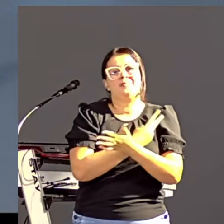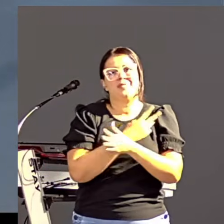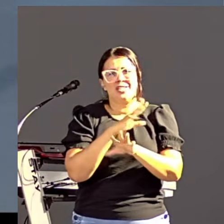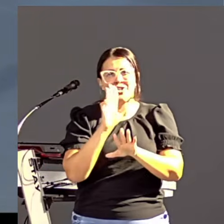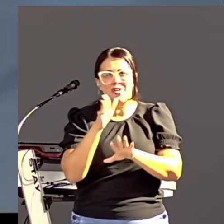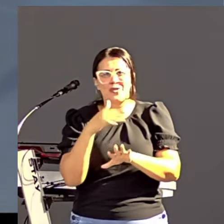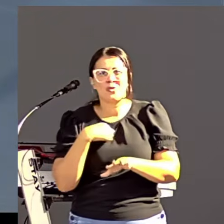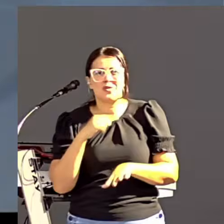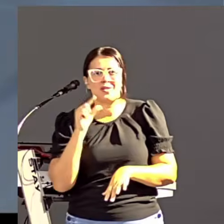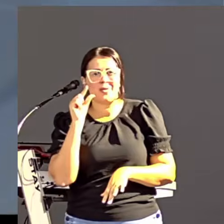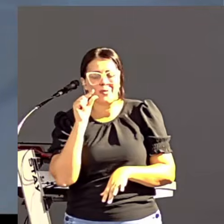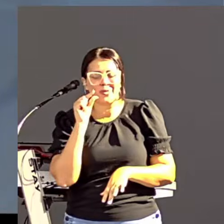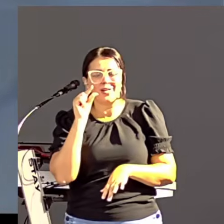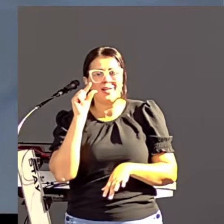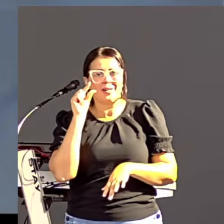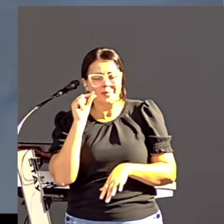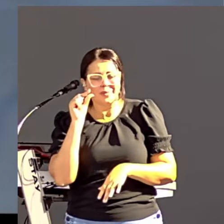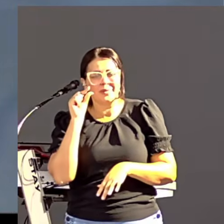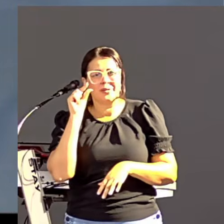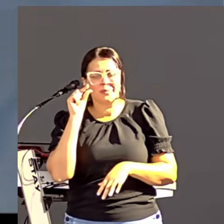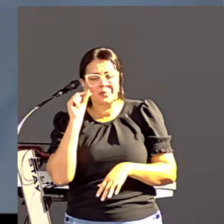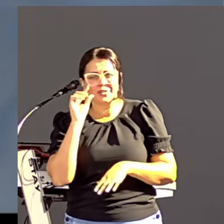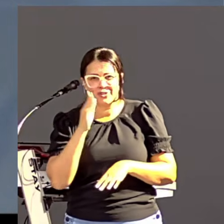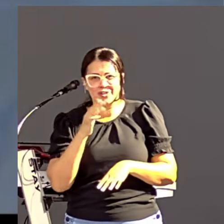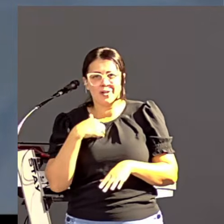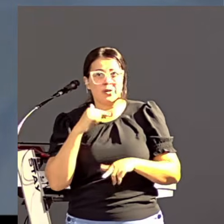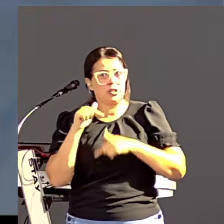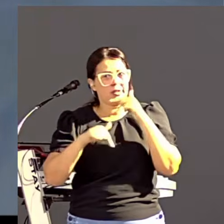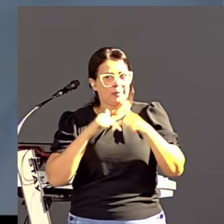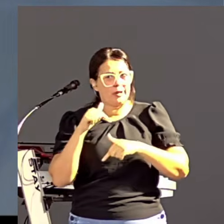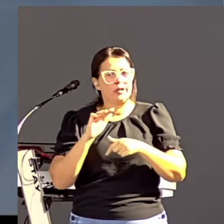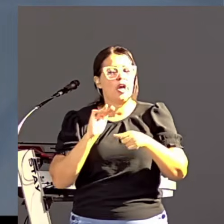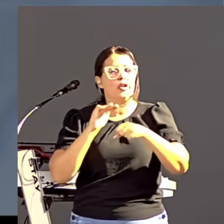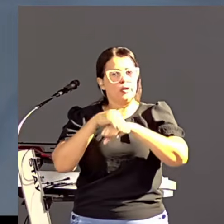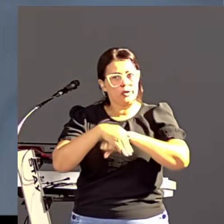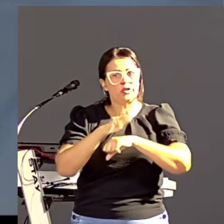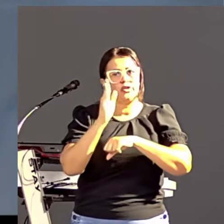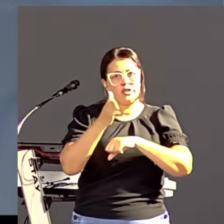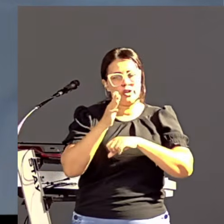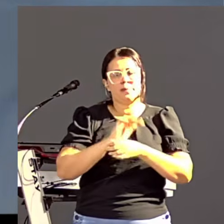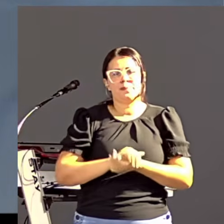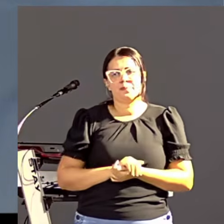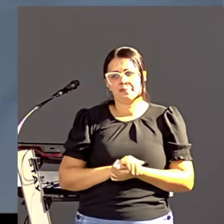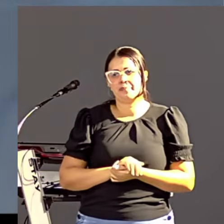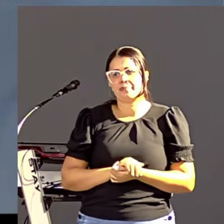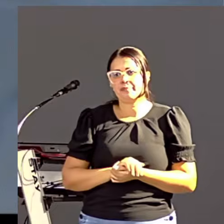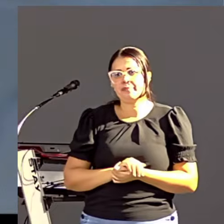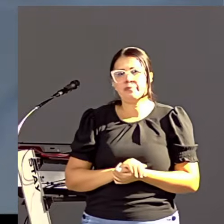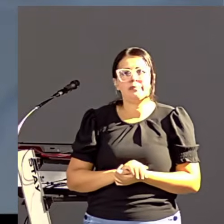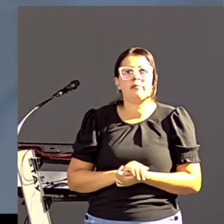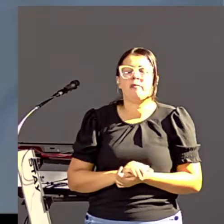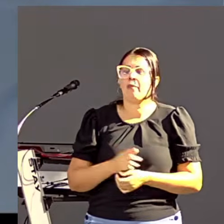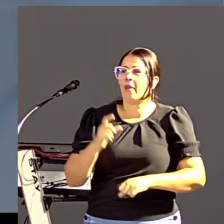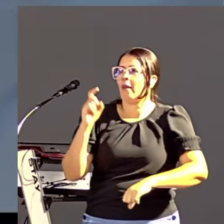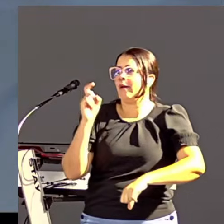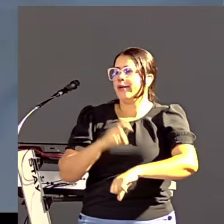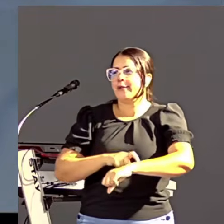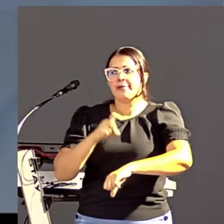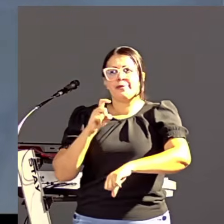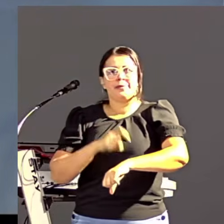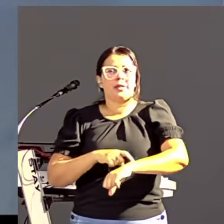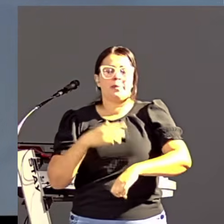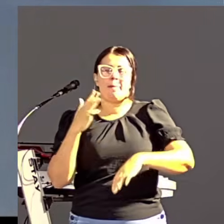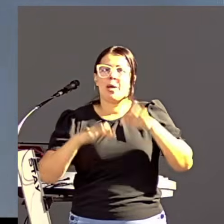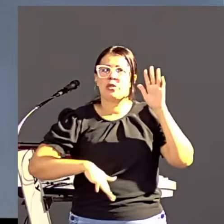está segurando sono? Você dá aquelas pescadas assim. Eu já trabalhei muito à noite, gente. E aquela hora ali,